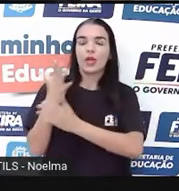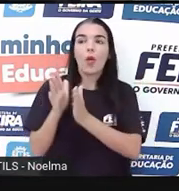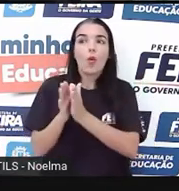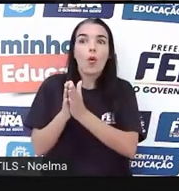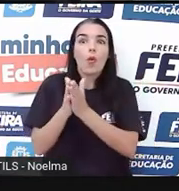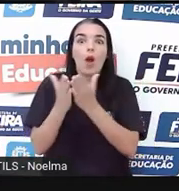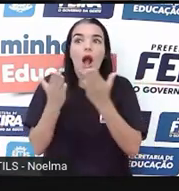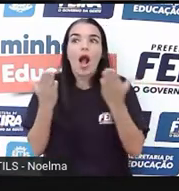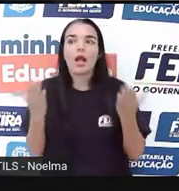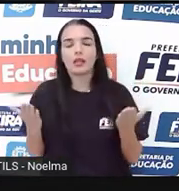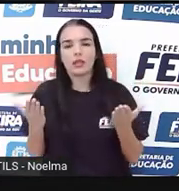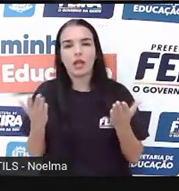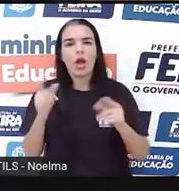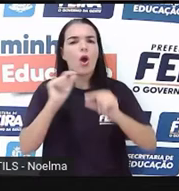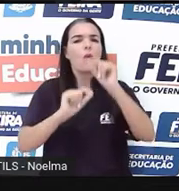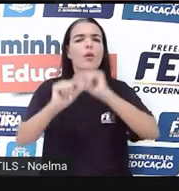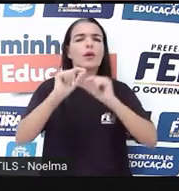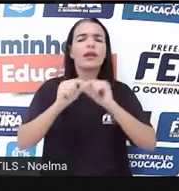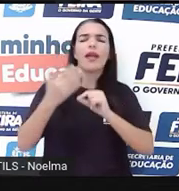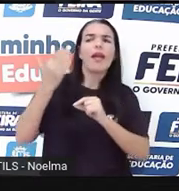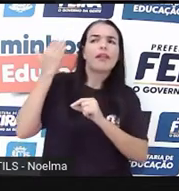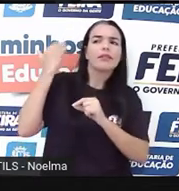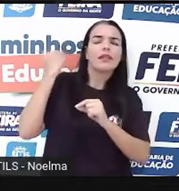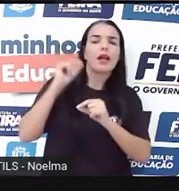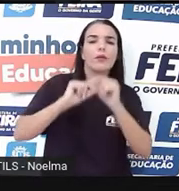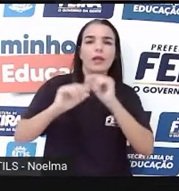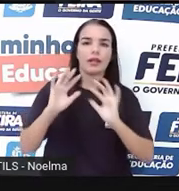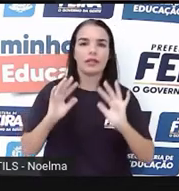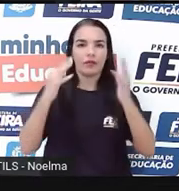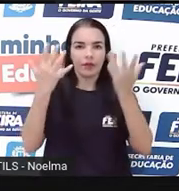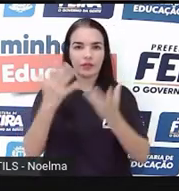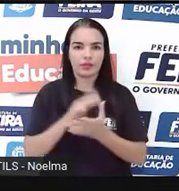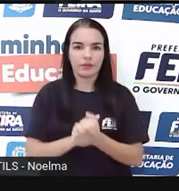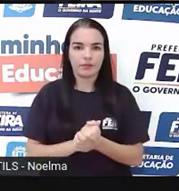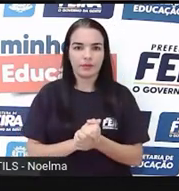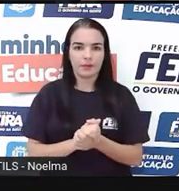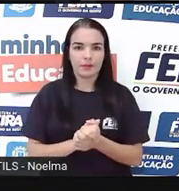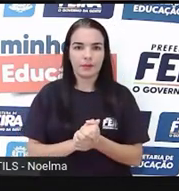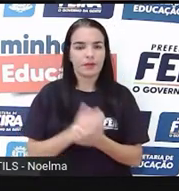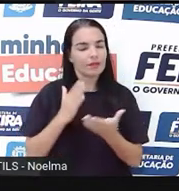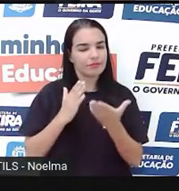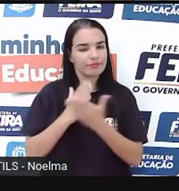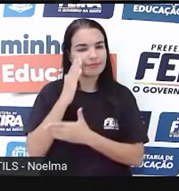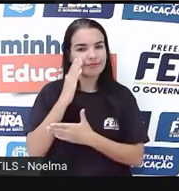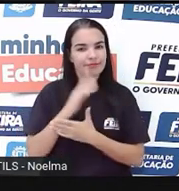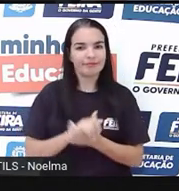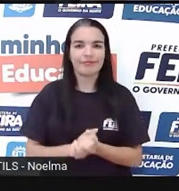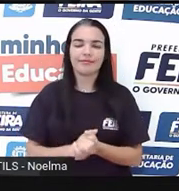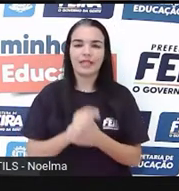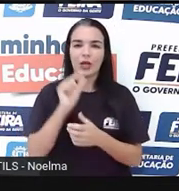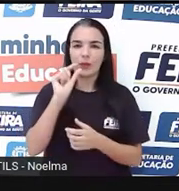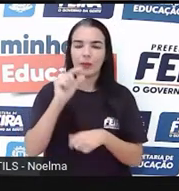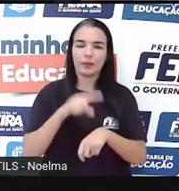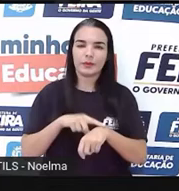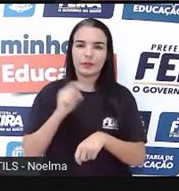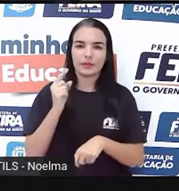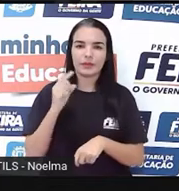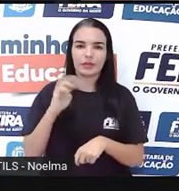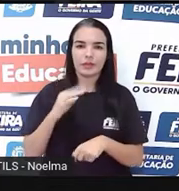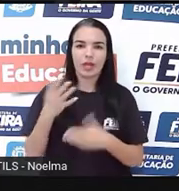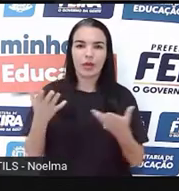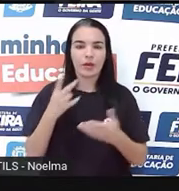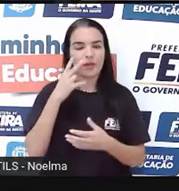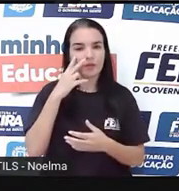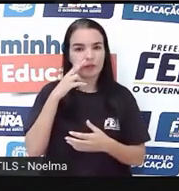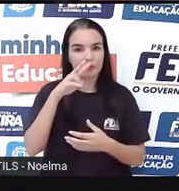ele surgiu, o que é que está por detrás dessa festa. Just a moment, please, students. Só um minutinho, por favor. Vou Bom,